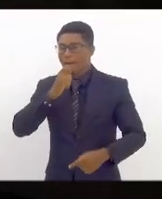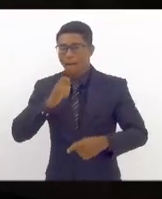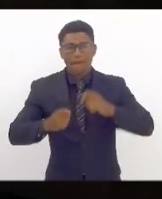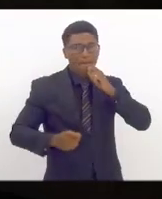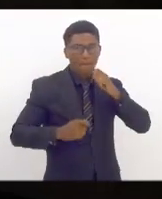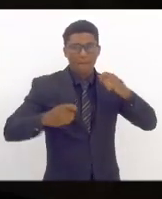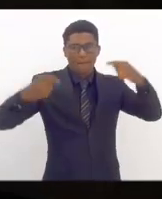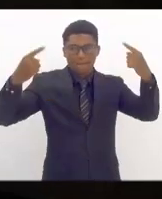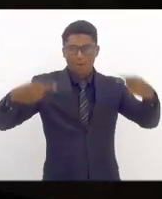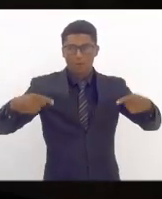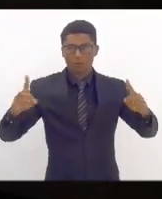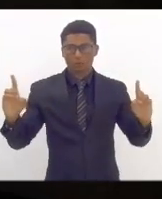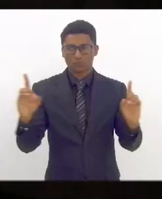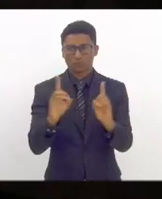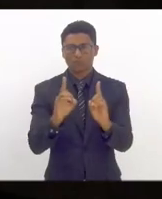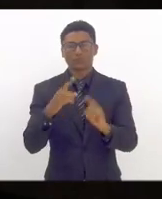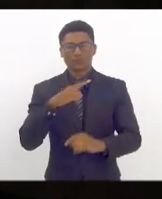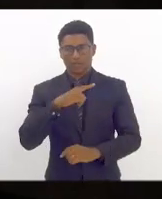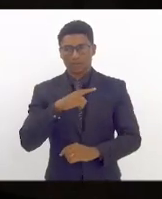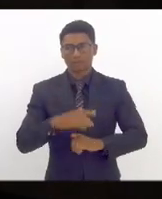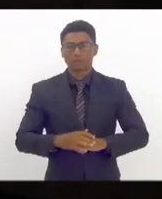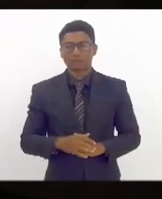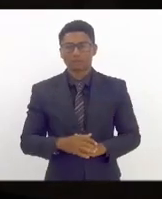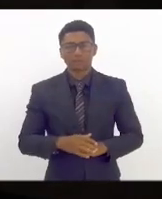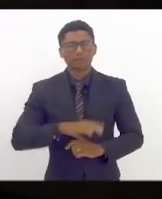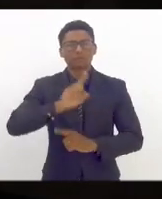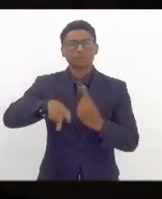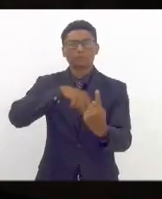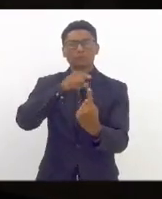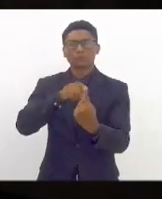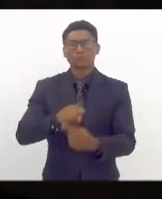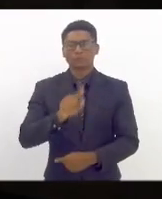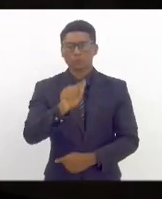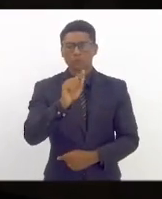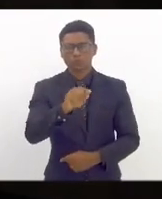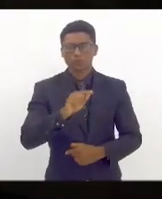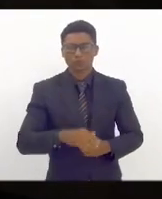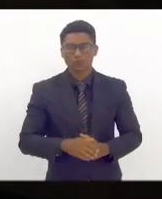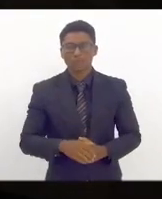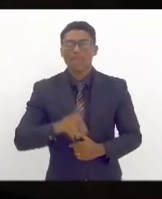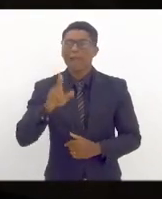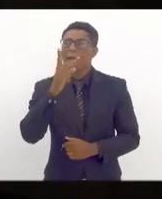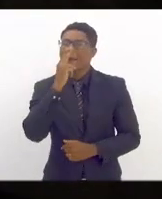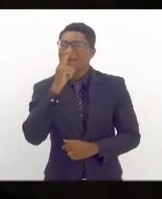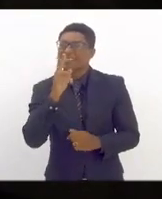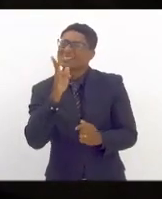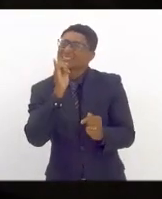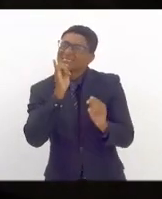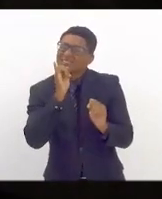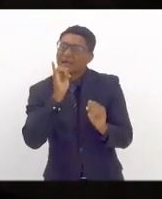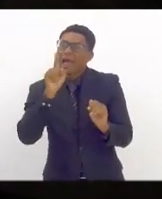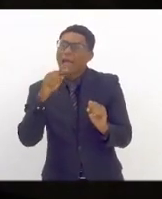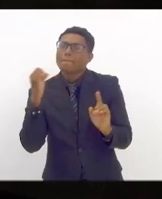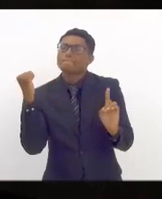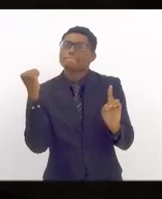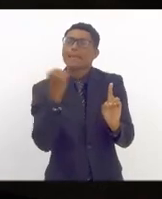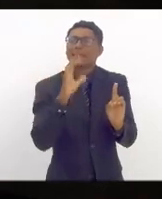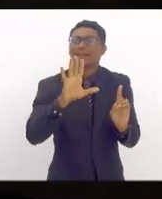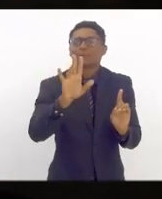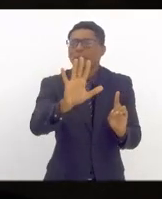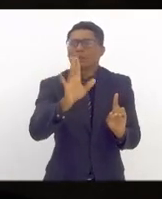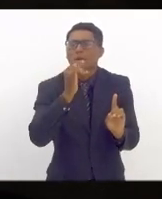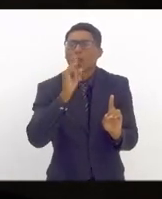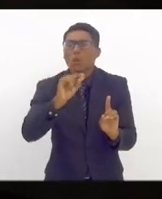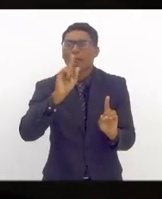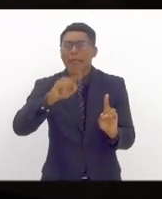Mcs aonde o intuito entre muitas aspas é matar o adversário né que na nossa linguagem é